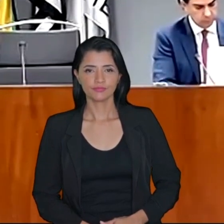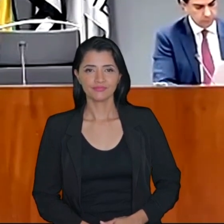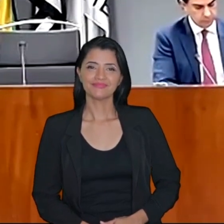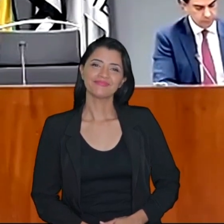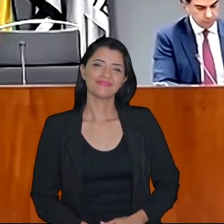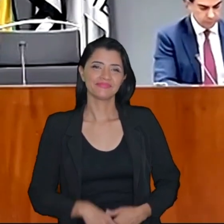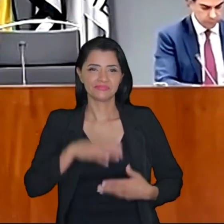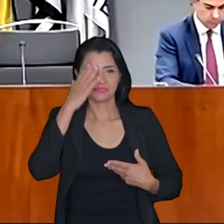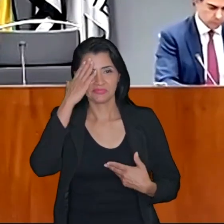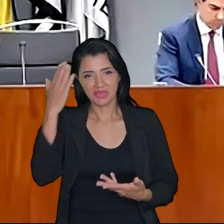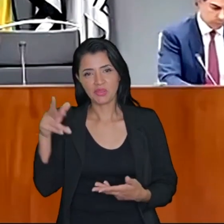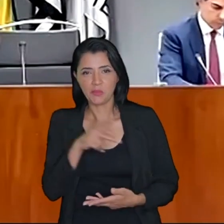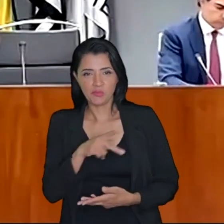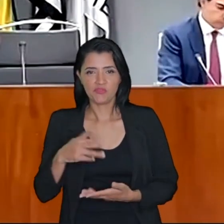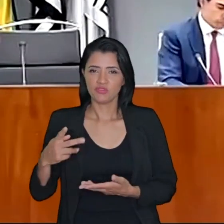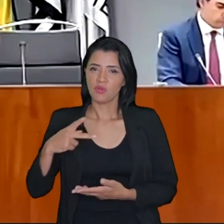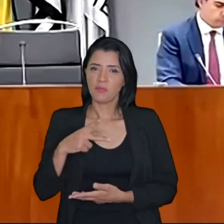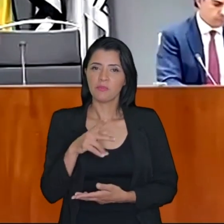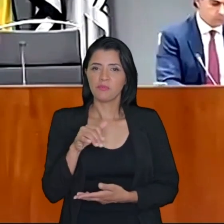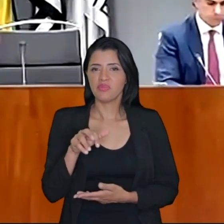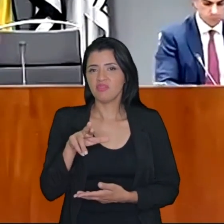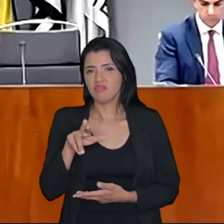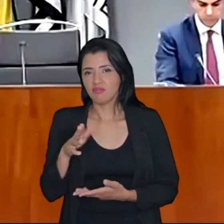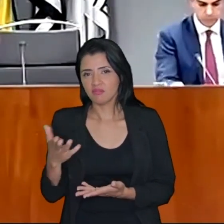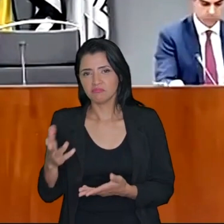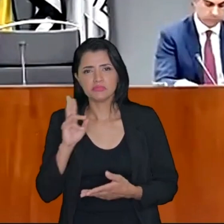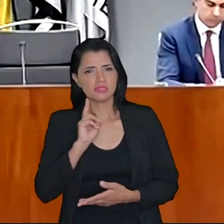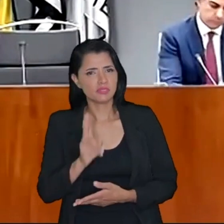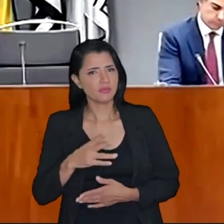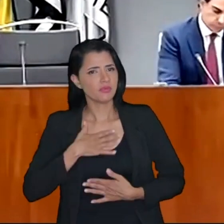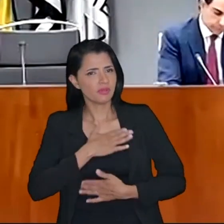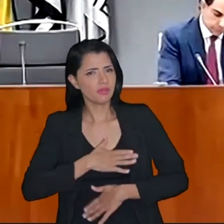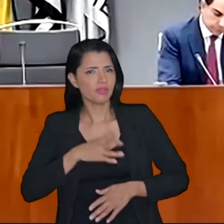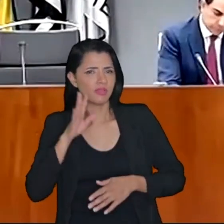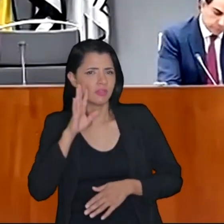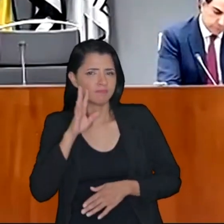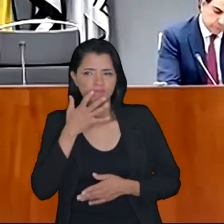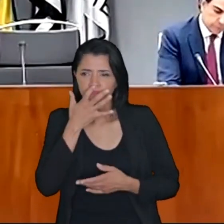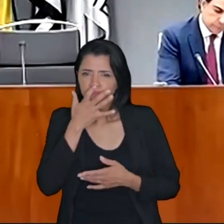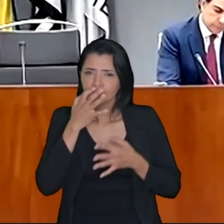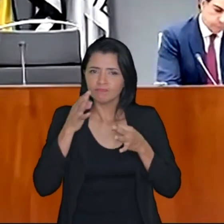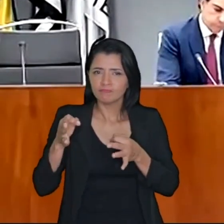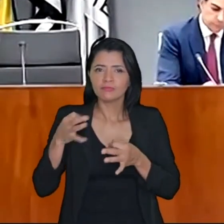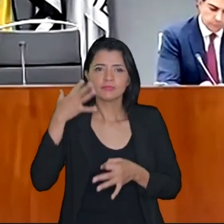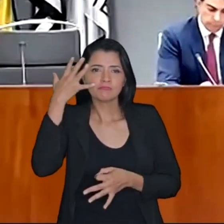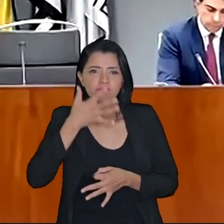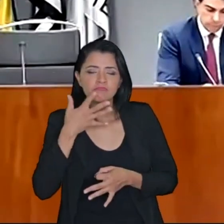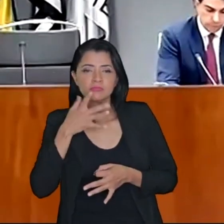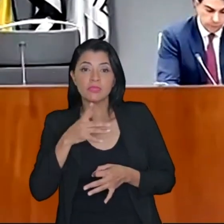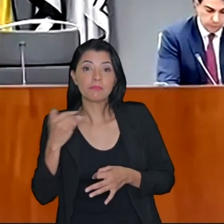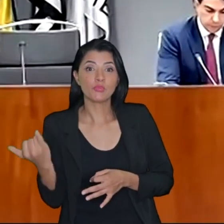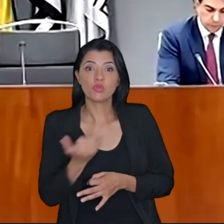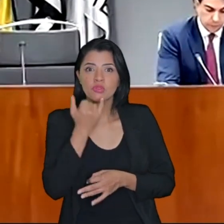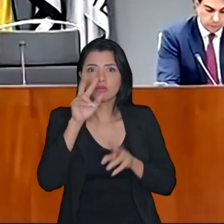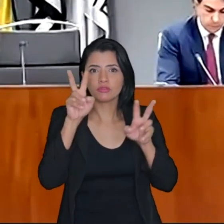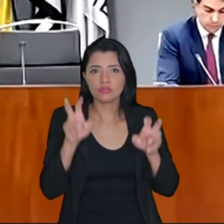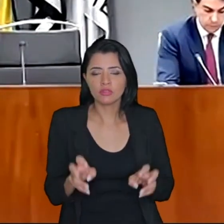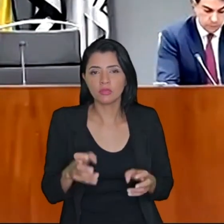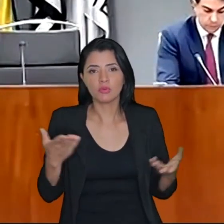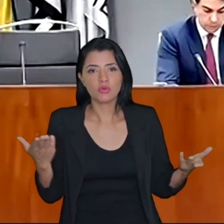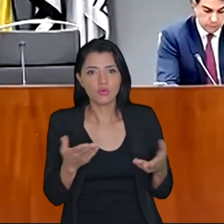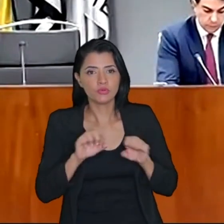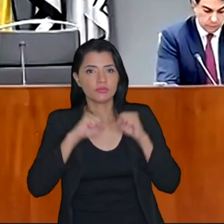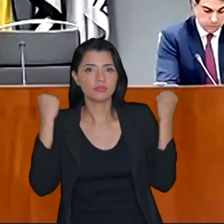Muito obrigada, professor Pier. Sempre um prazer ouvi-lo, né, com questões tão importantes, e esse seminário só nos demonstra